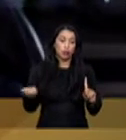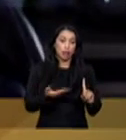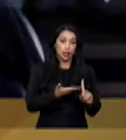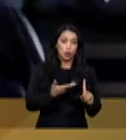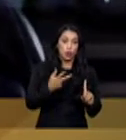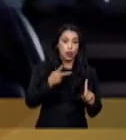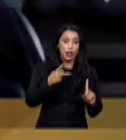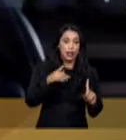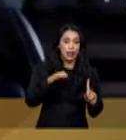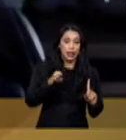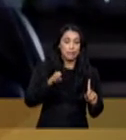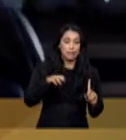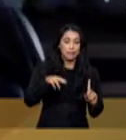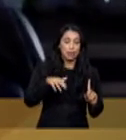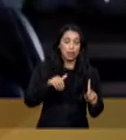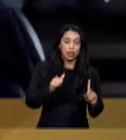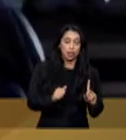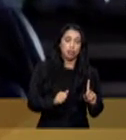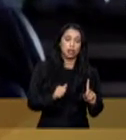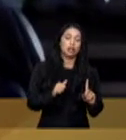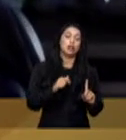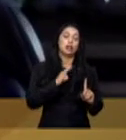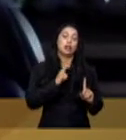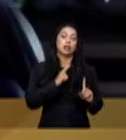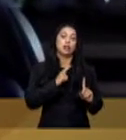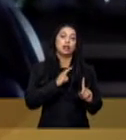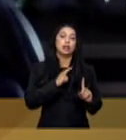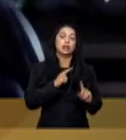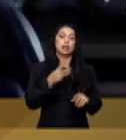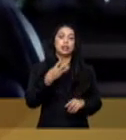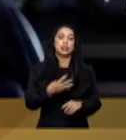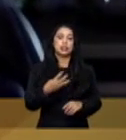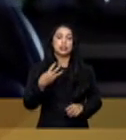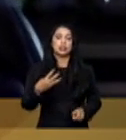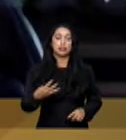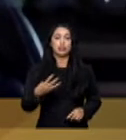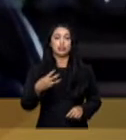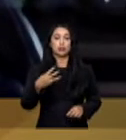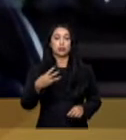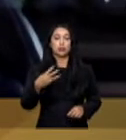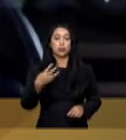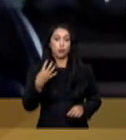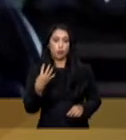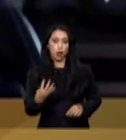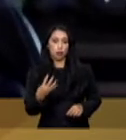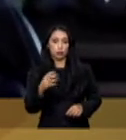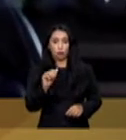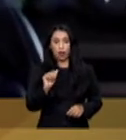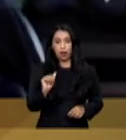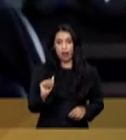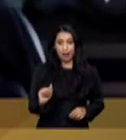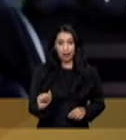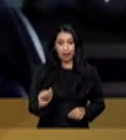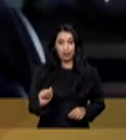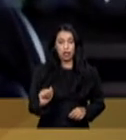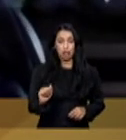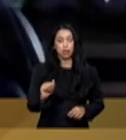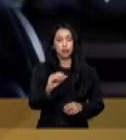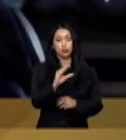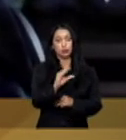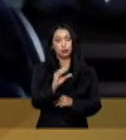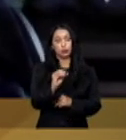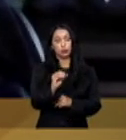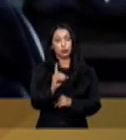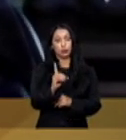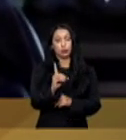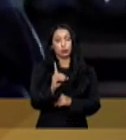previstas no artigo 334-A do Código Penal. 334-A sendo a